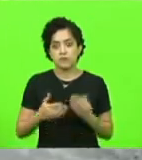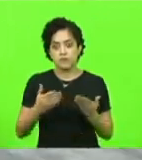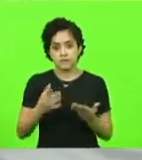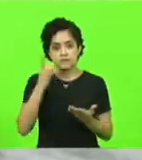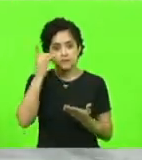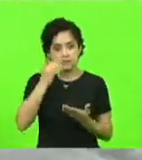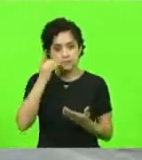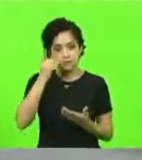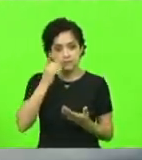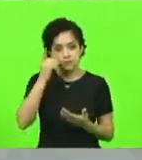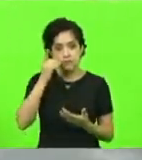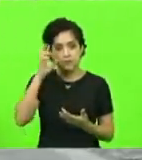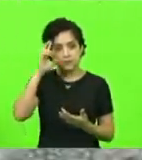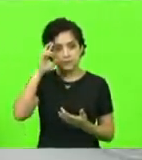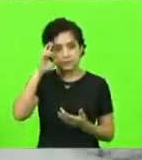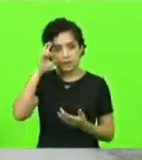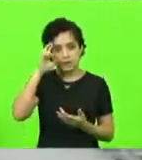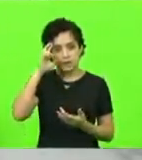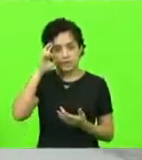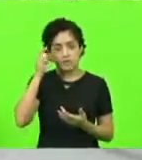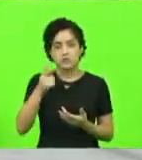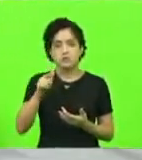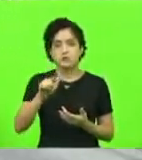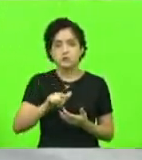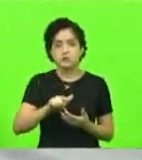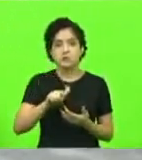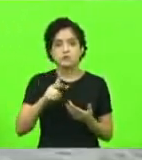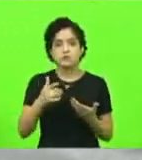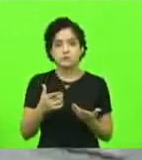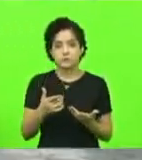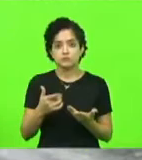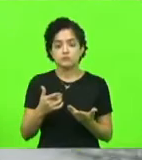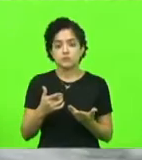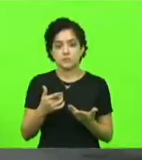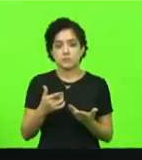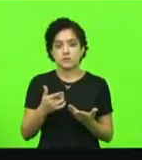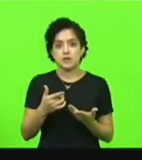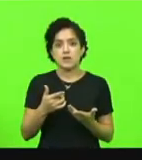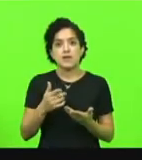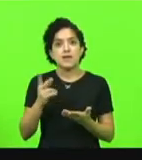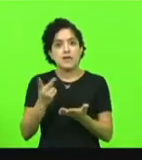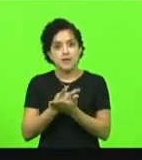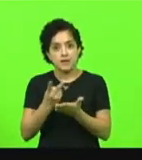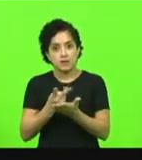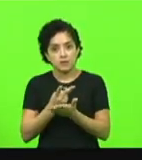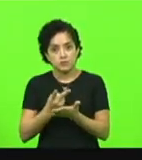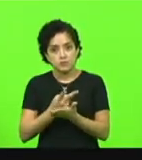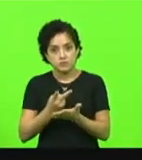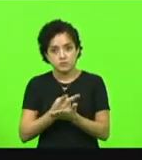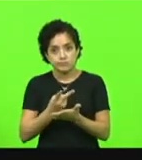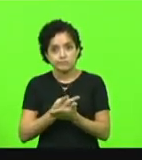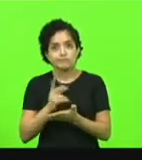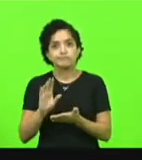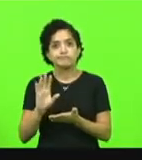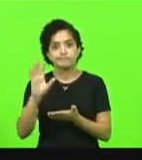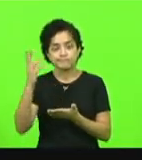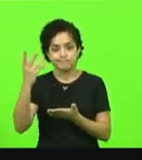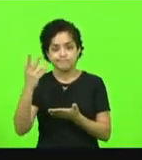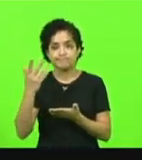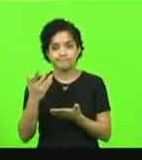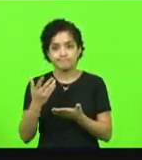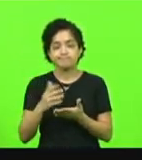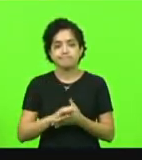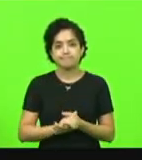uma vez eu faço uma intervenção que nós cometemos, na realidade, erros históricos, né, colocando